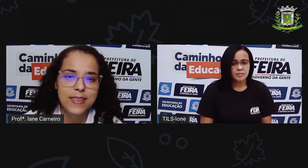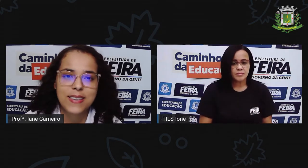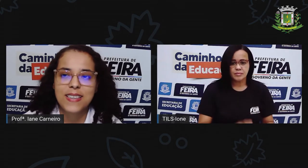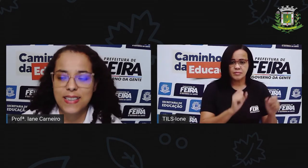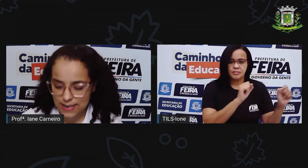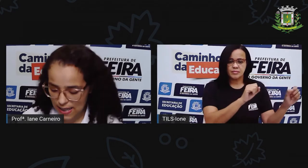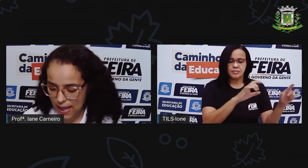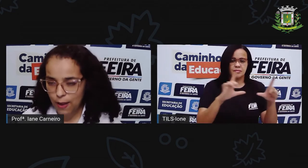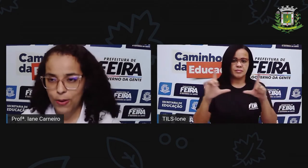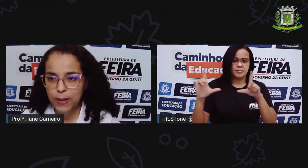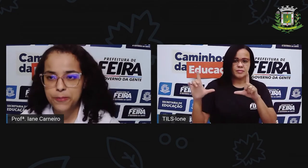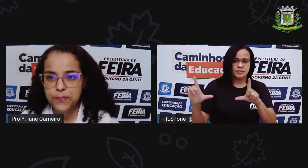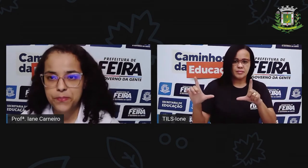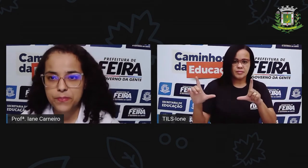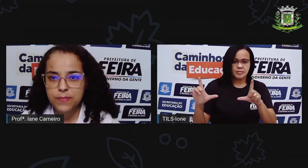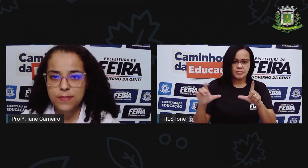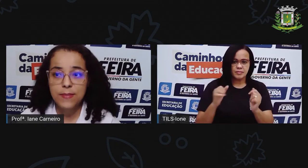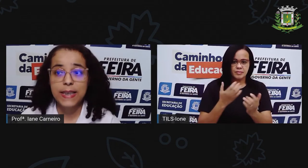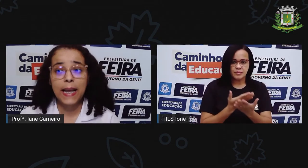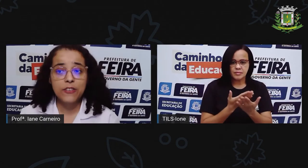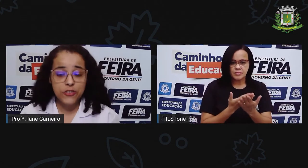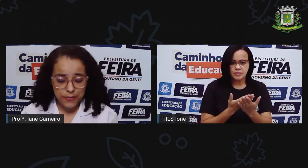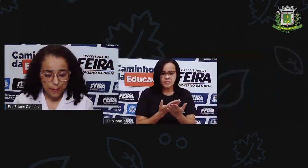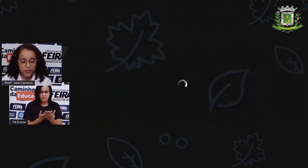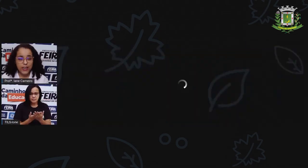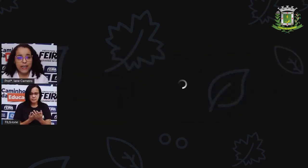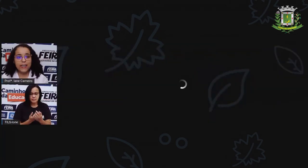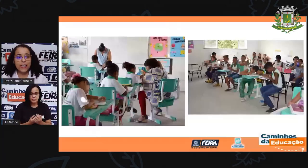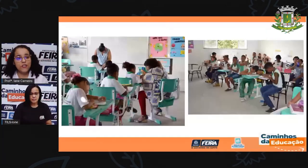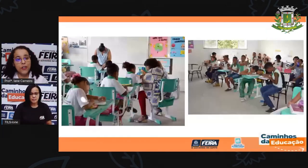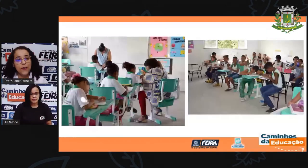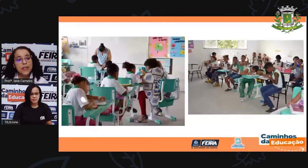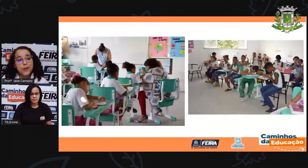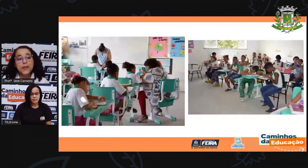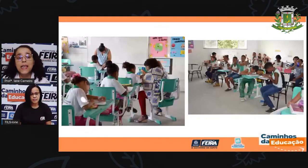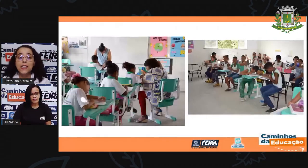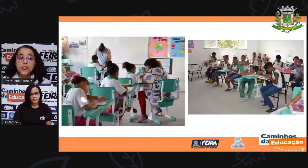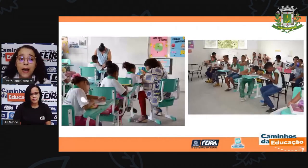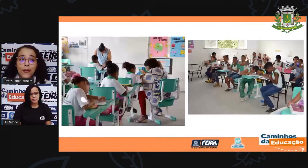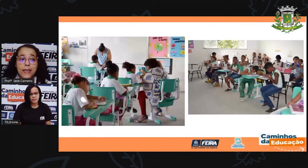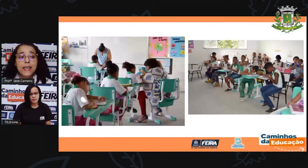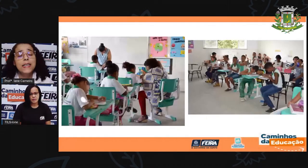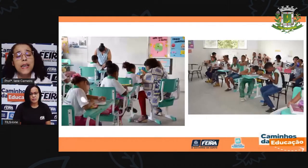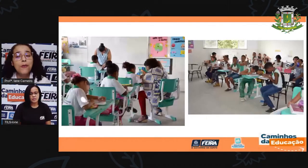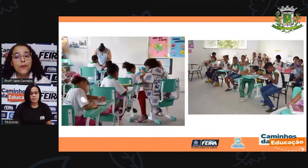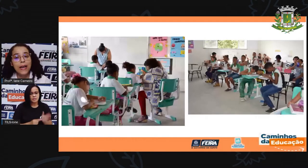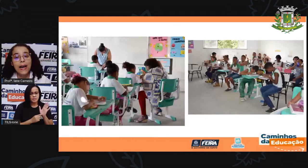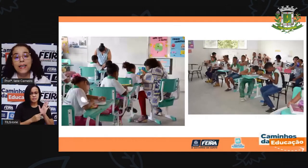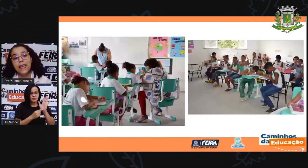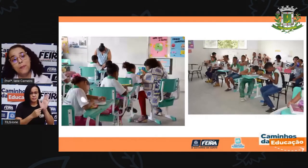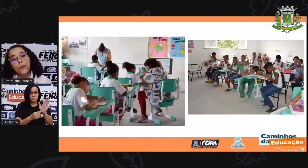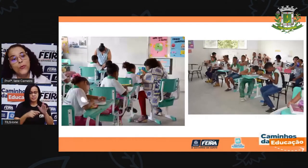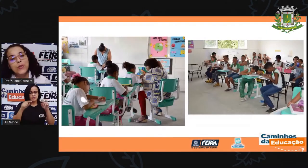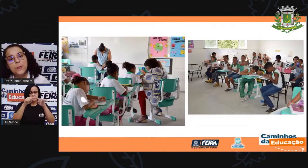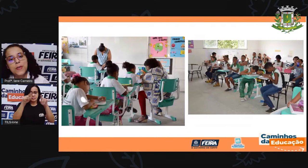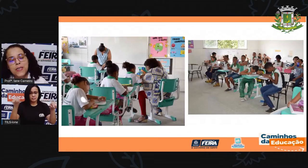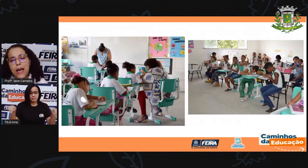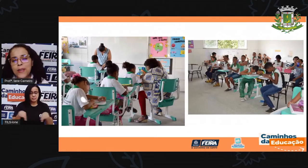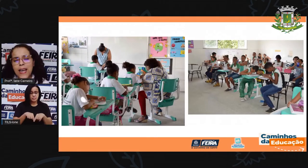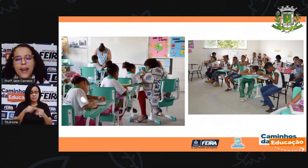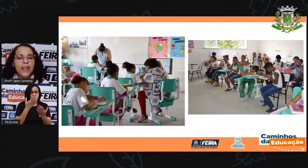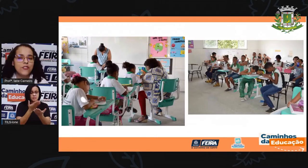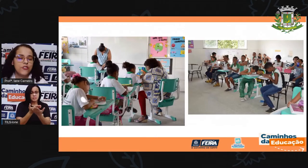da aula. E aí a gente vai mostrar aqui, a gente vai conversar sobre a sala de aula, que é um lugar muito